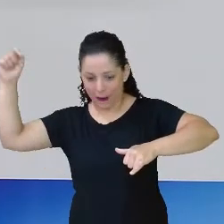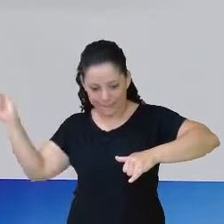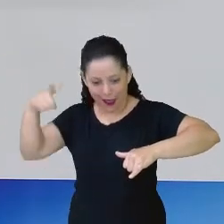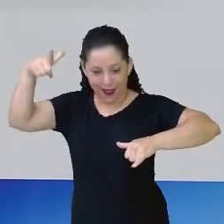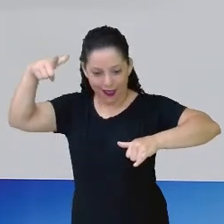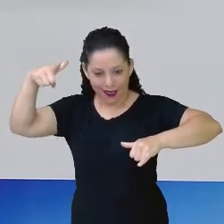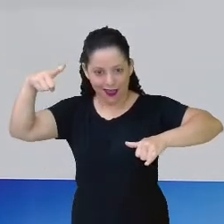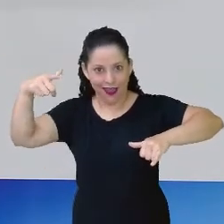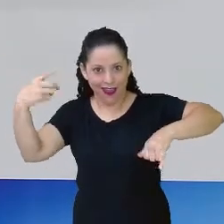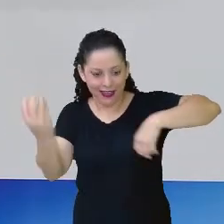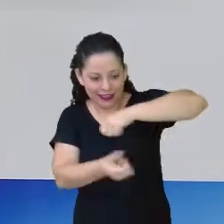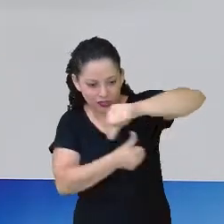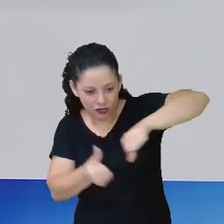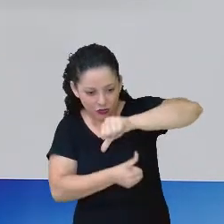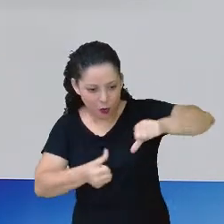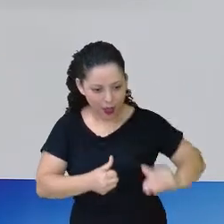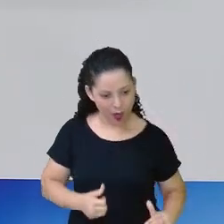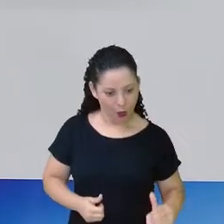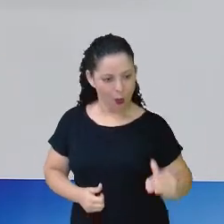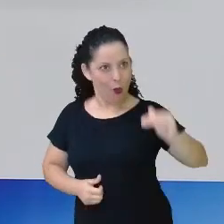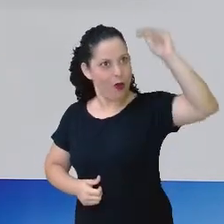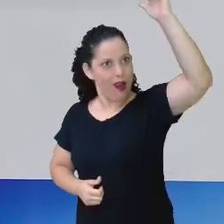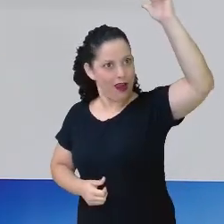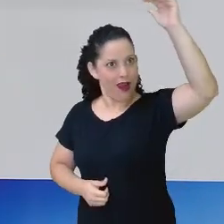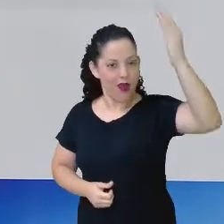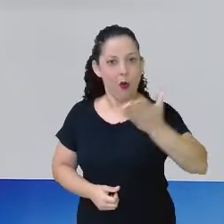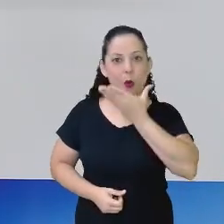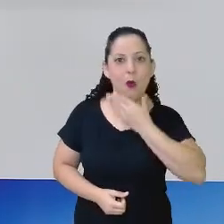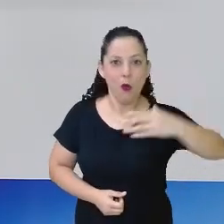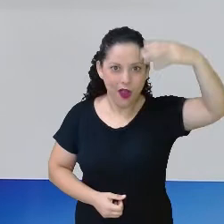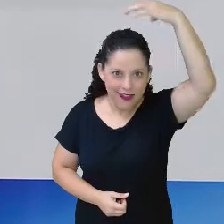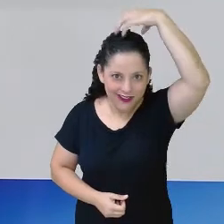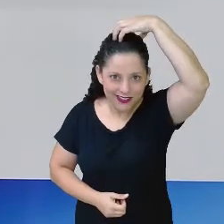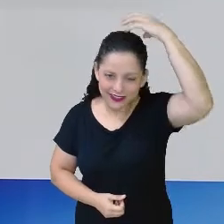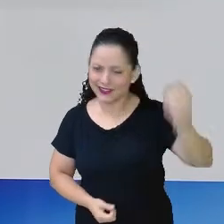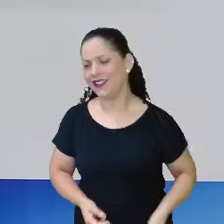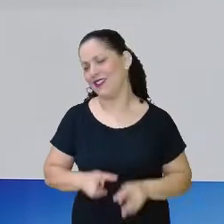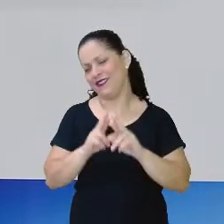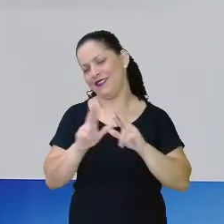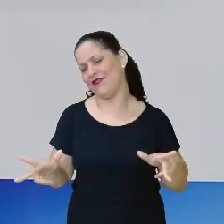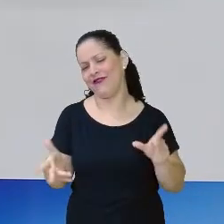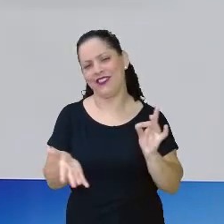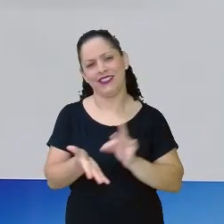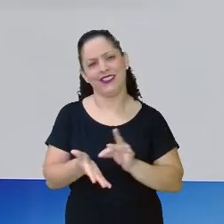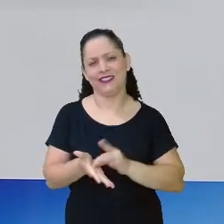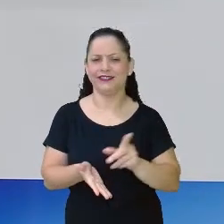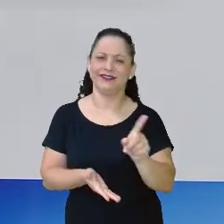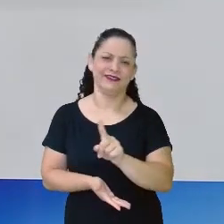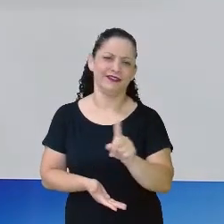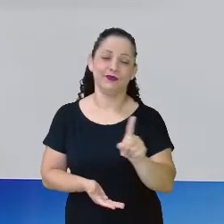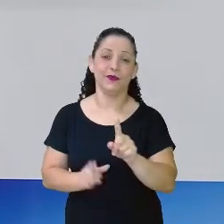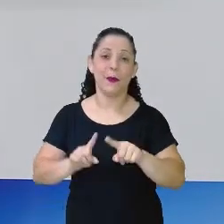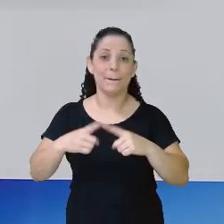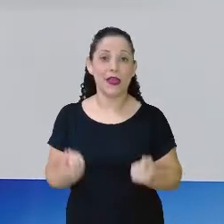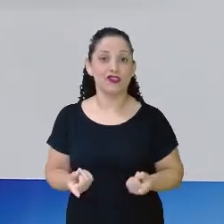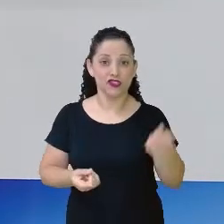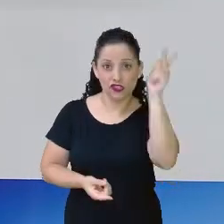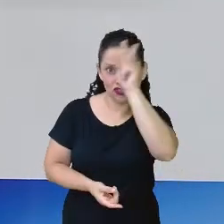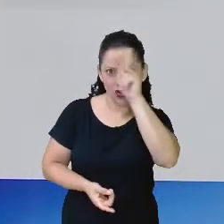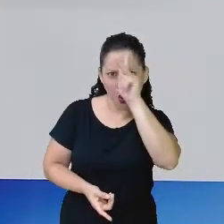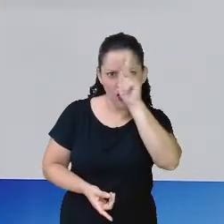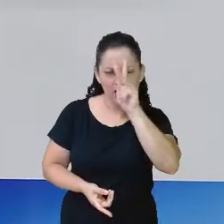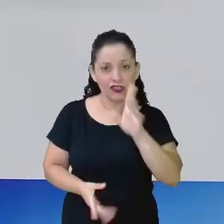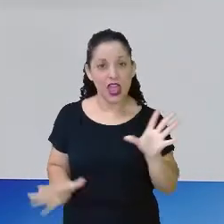essas histórias cheias de fantasias, elas nos ensinam alguma coisa. Ensinam que a gente deve sempre lutar, que no final